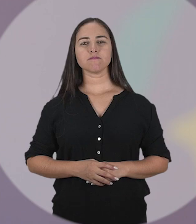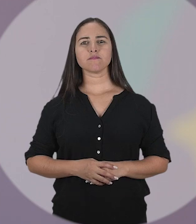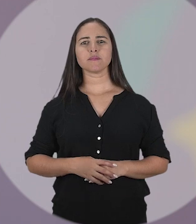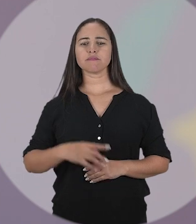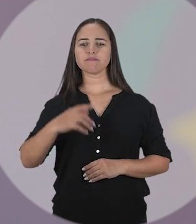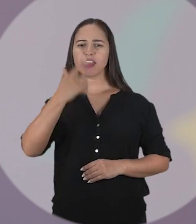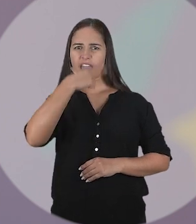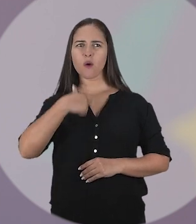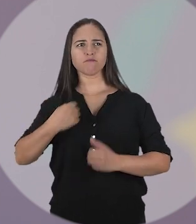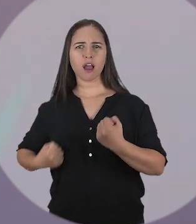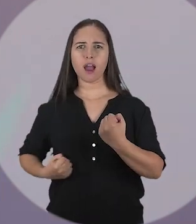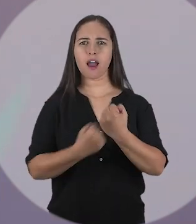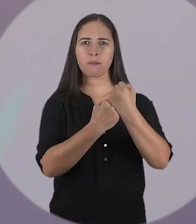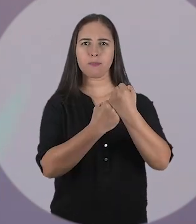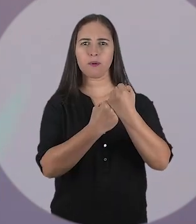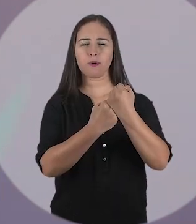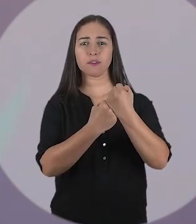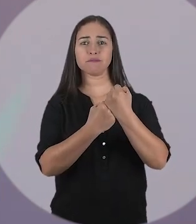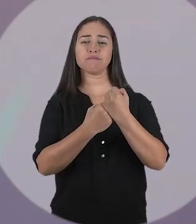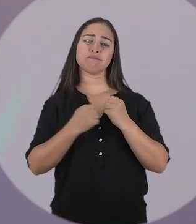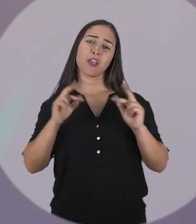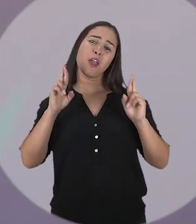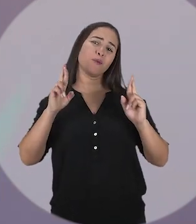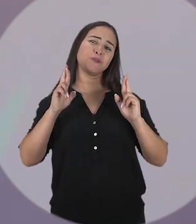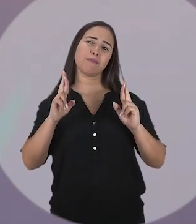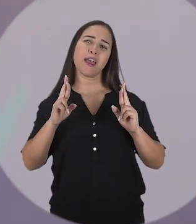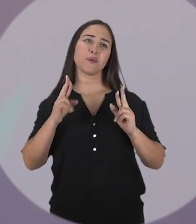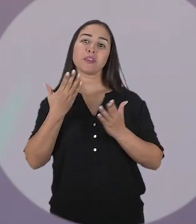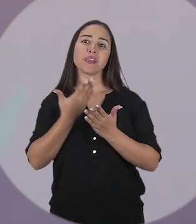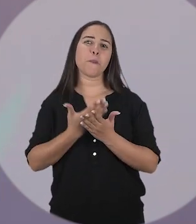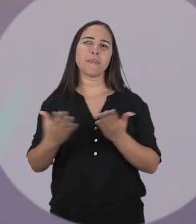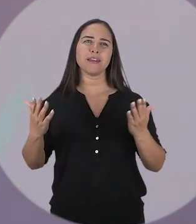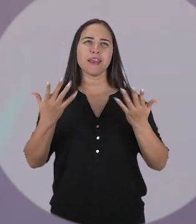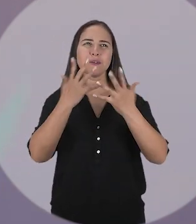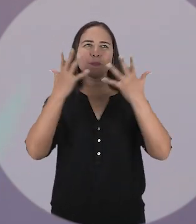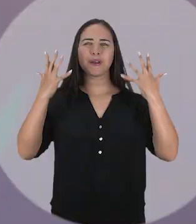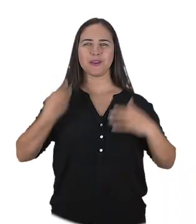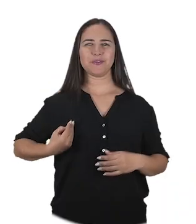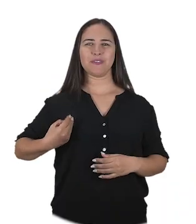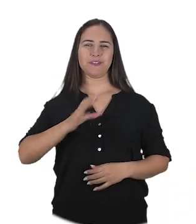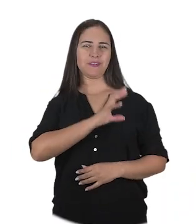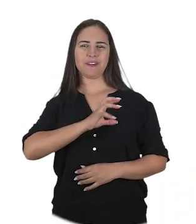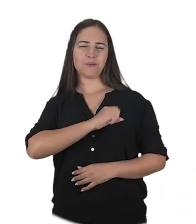o apoio para elas. E espero também não perder o vigor da vida, de amar.